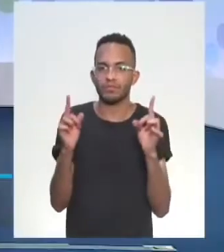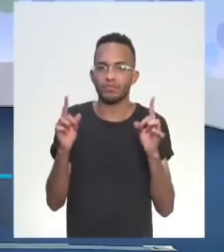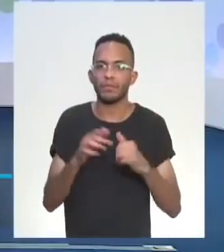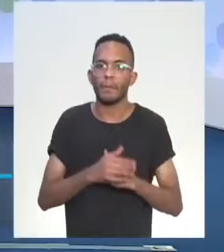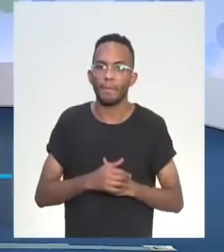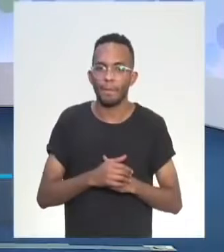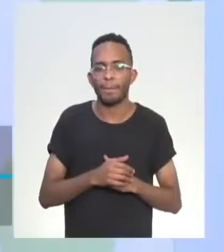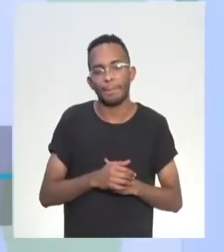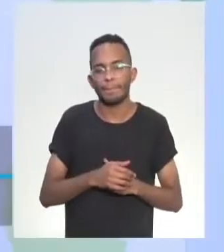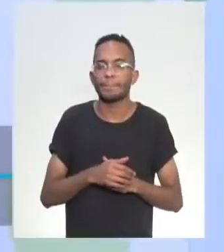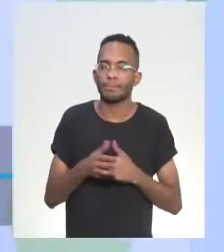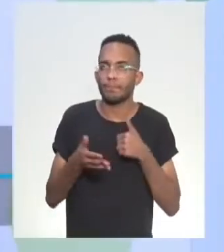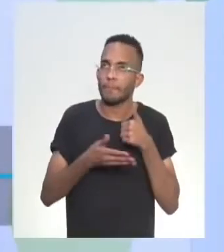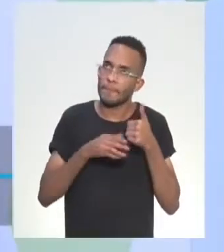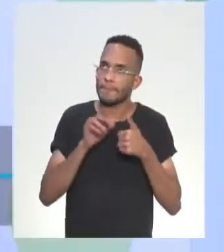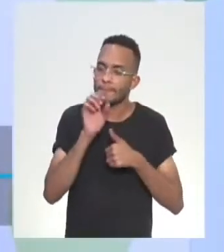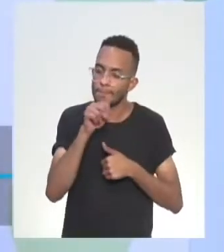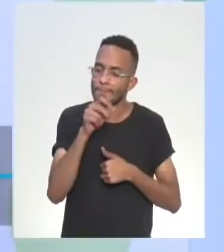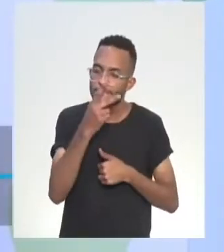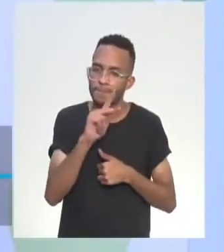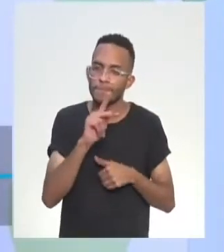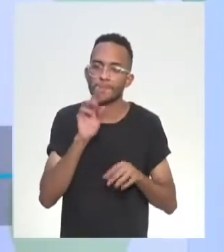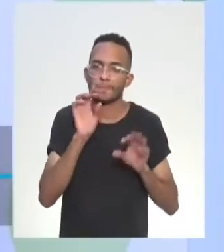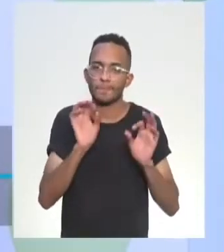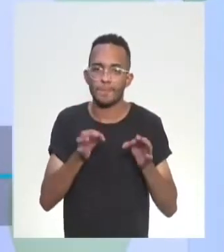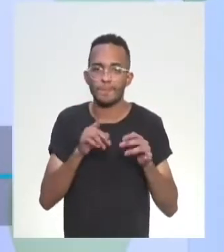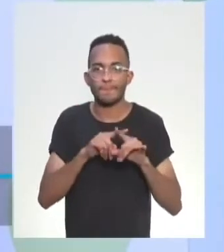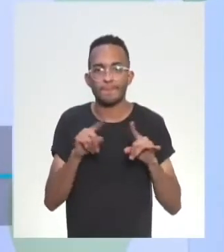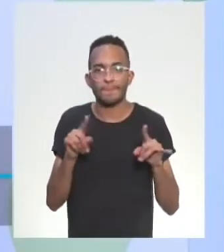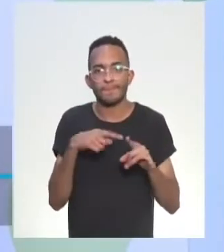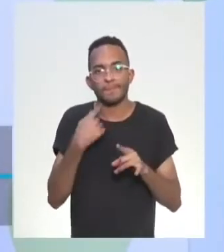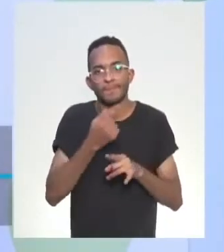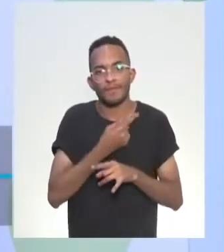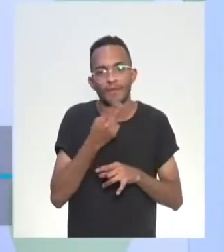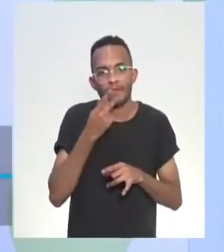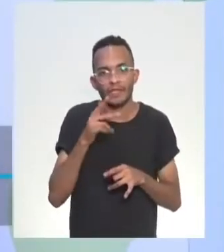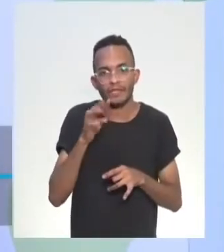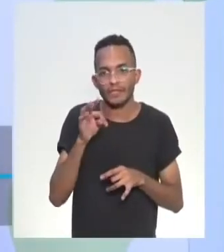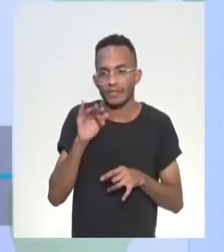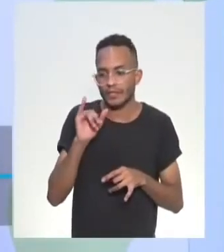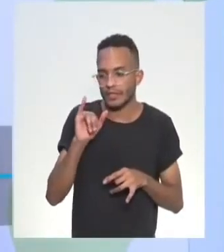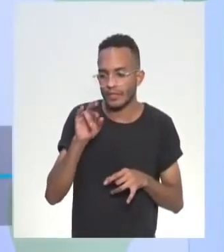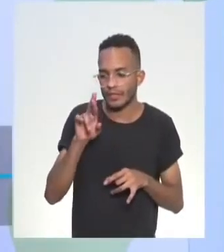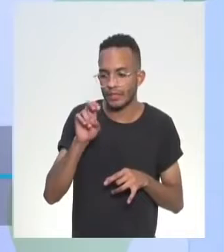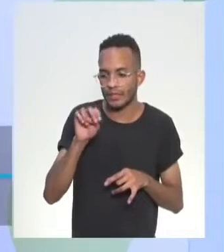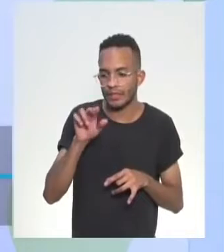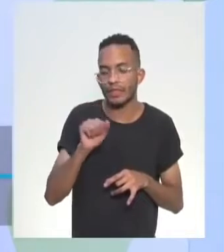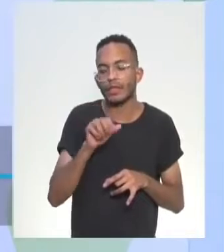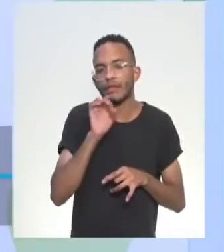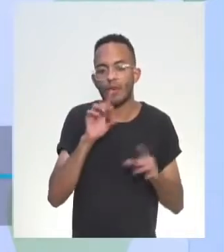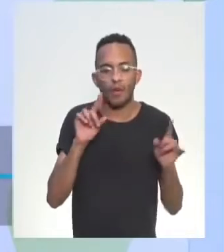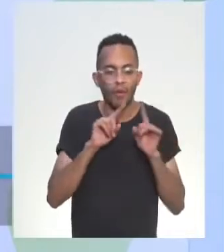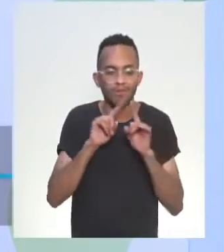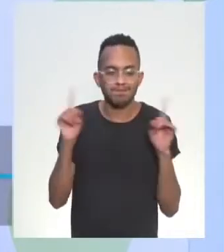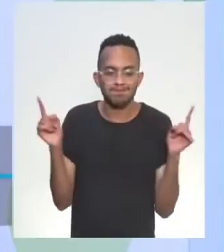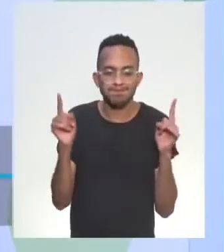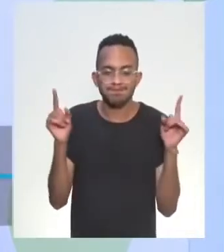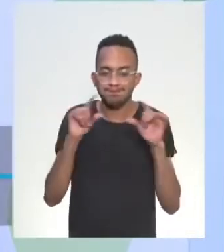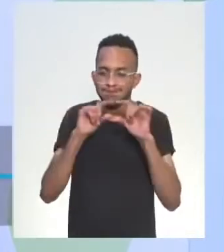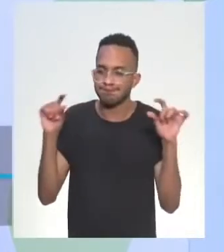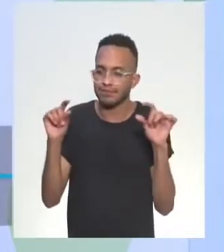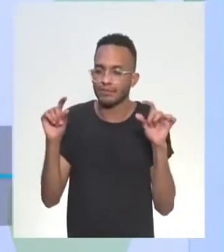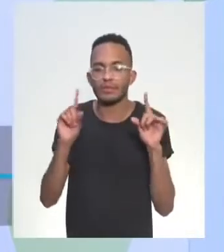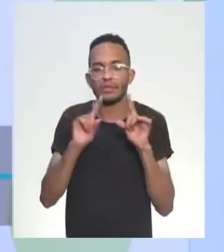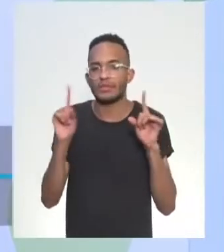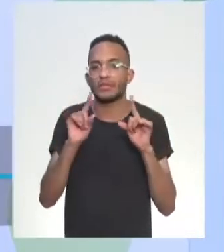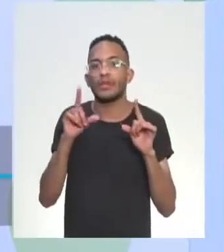Isso. Basicamente seria isso. Embora a gente não deveria falar que a tirinha é só um trecho do quadrinho, porque, na verdade, não é. A tirinha ela tem o